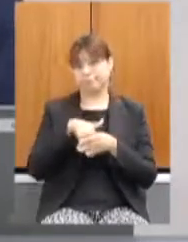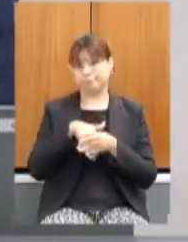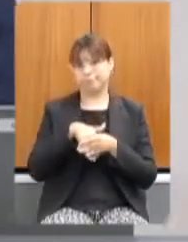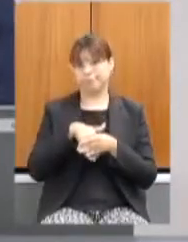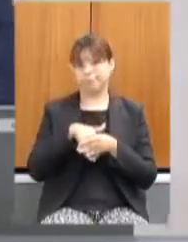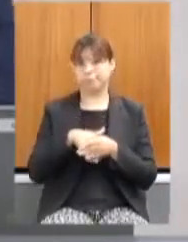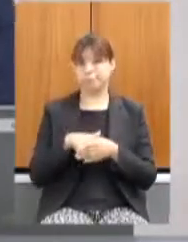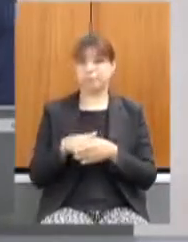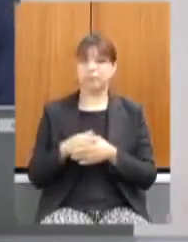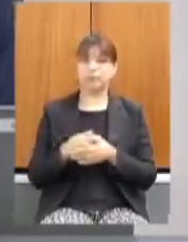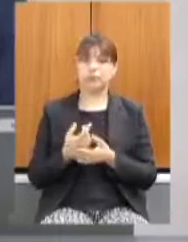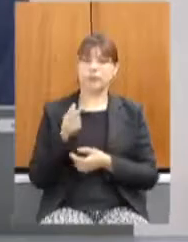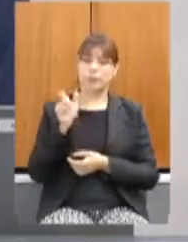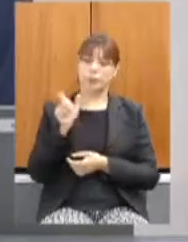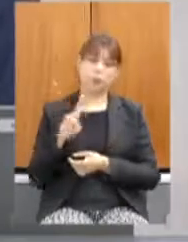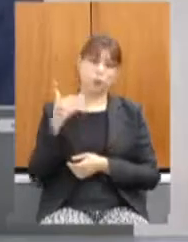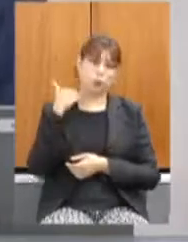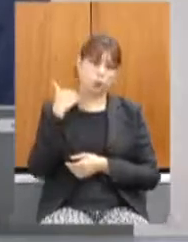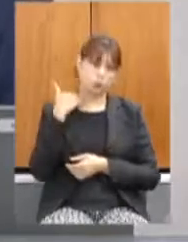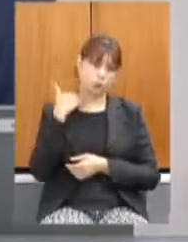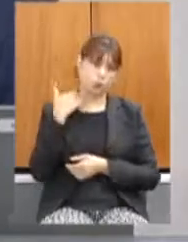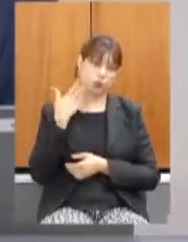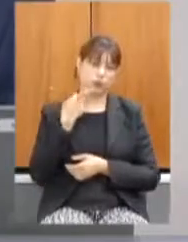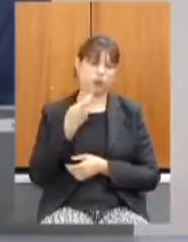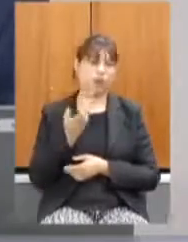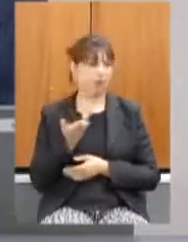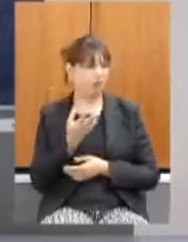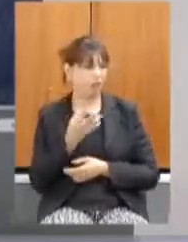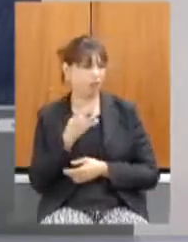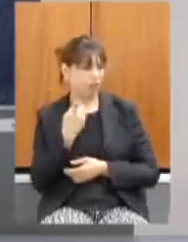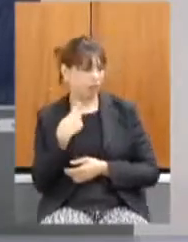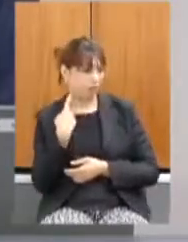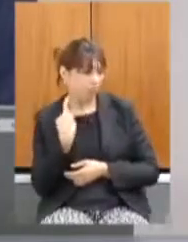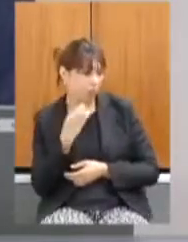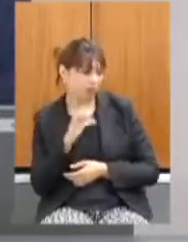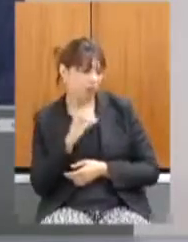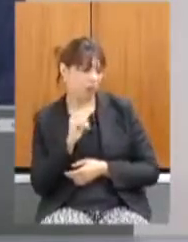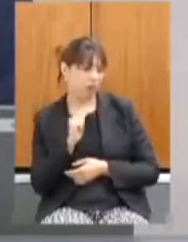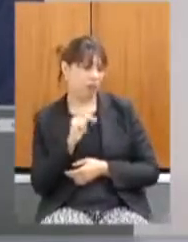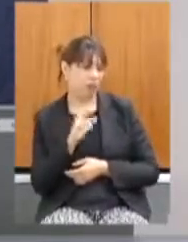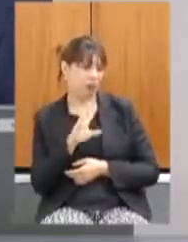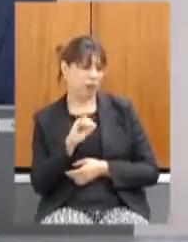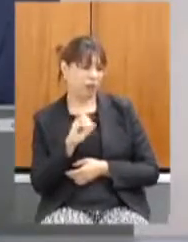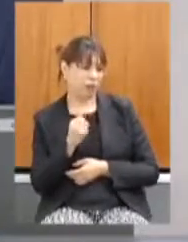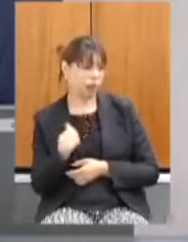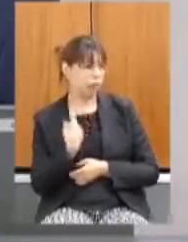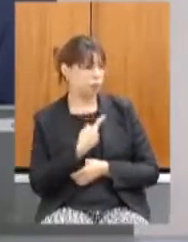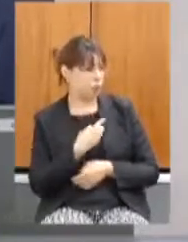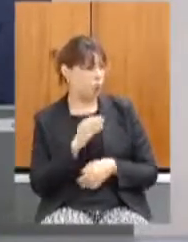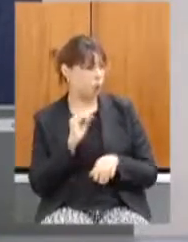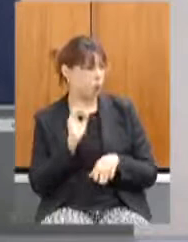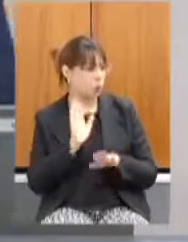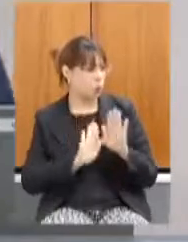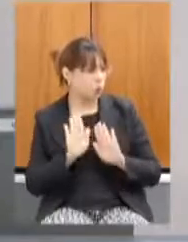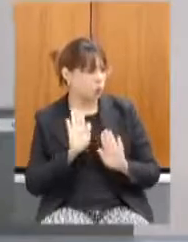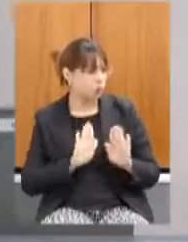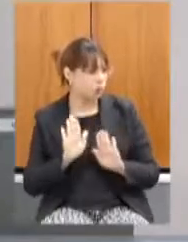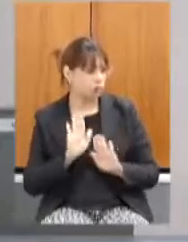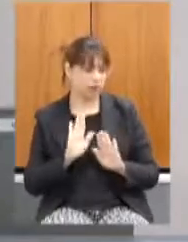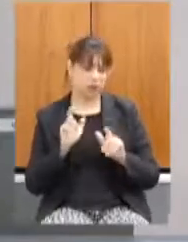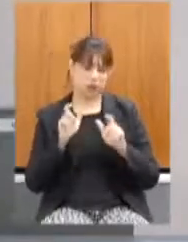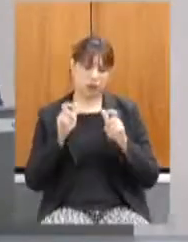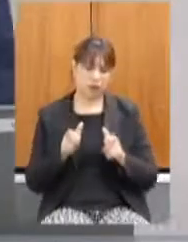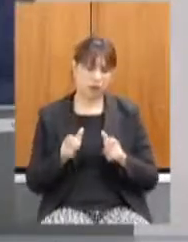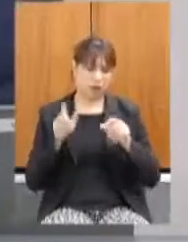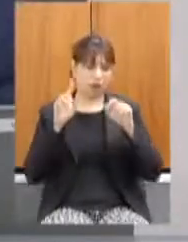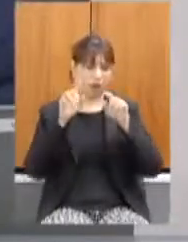determinado membro do Poder Judiciário e falou você mais deputado Carlos Nós tomamos todos os cuidados nas cabines de votação